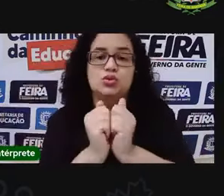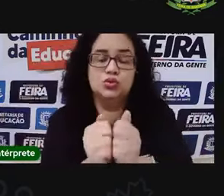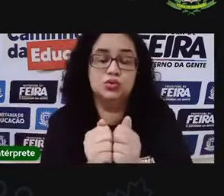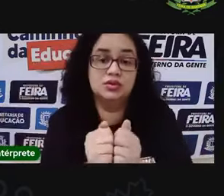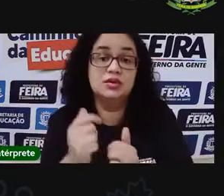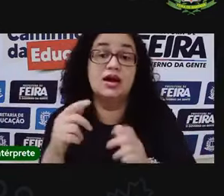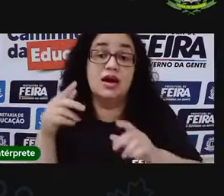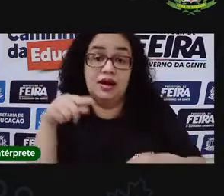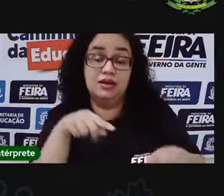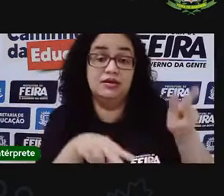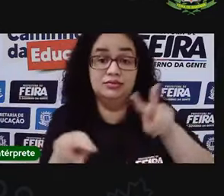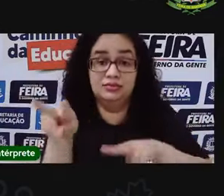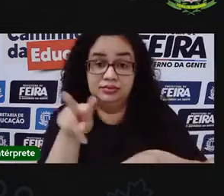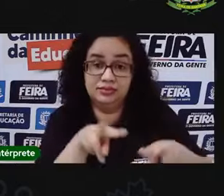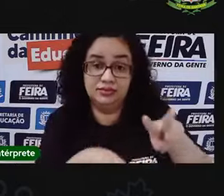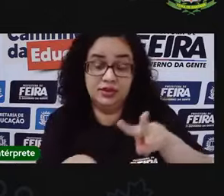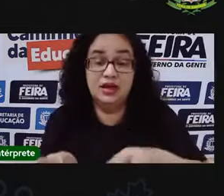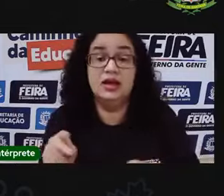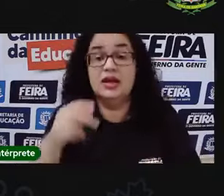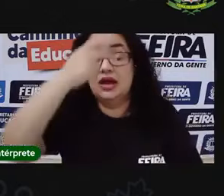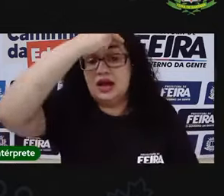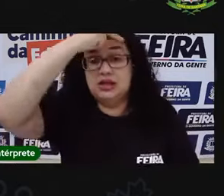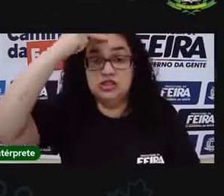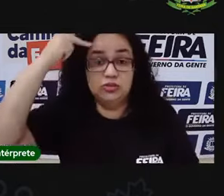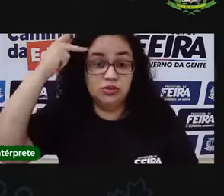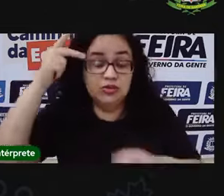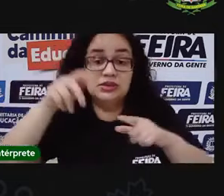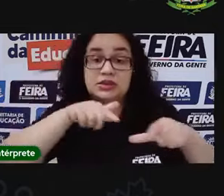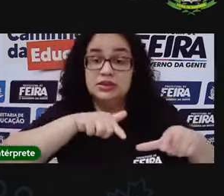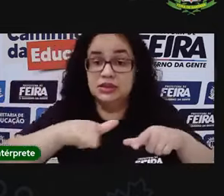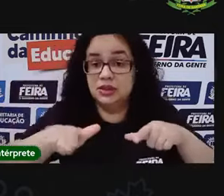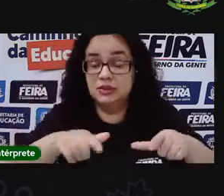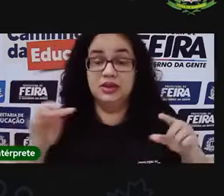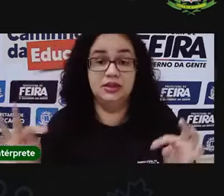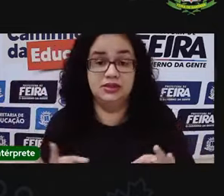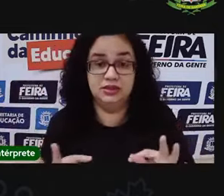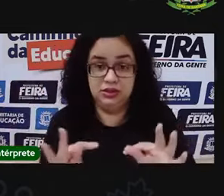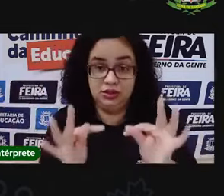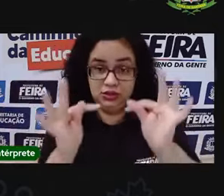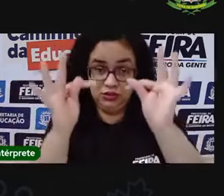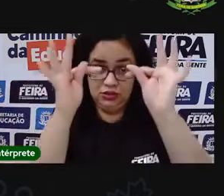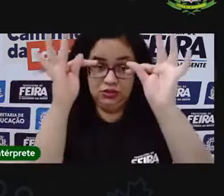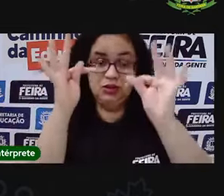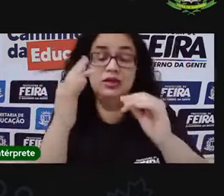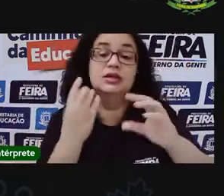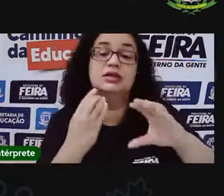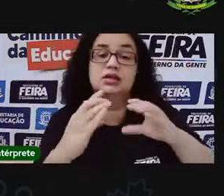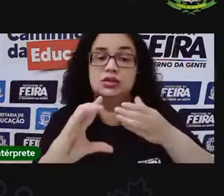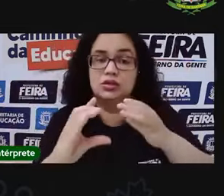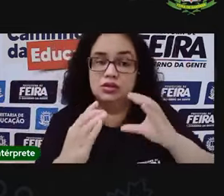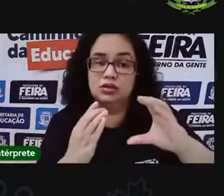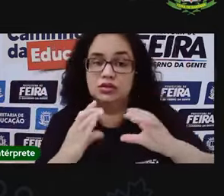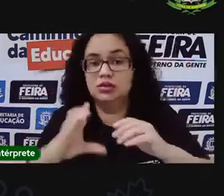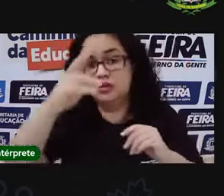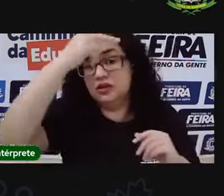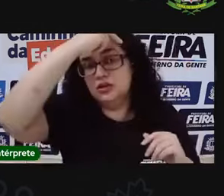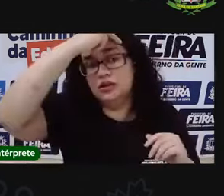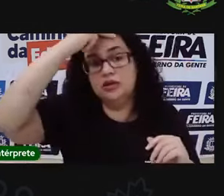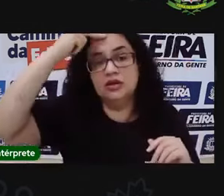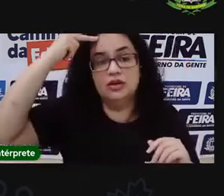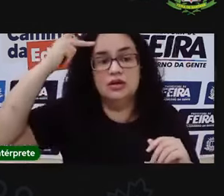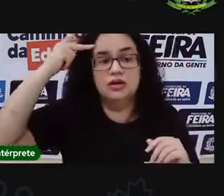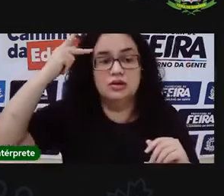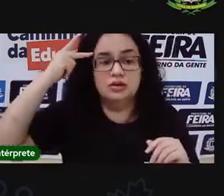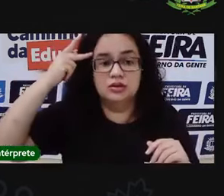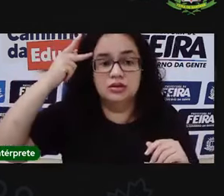virtual. O pessoal da equipe técnica que está tornando possível a nossa comunicação nesse momento. O pessoal da chefia,